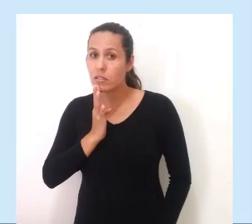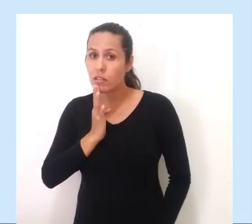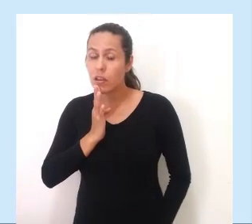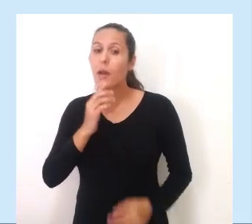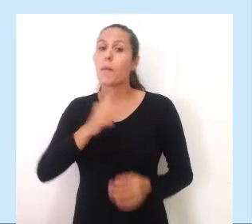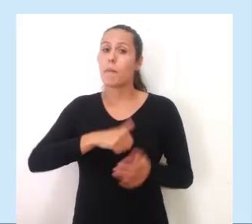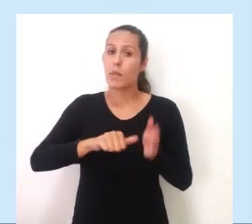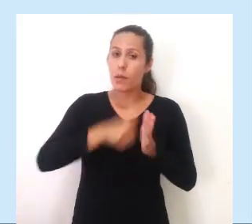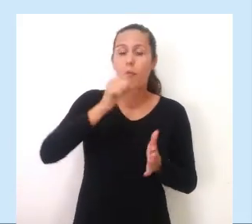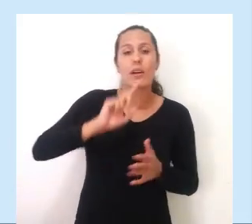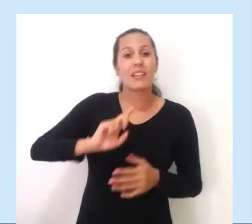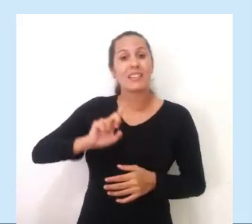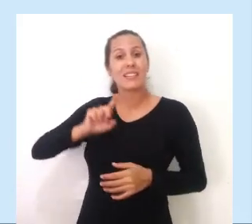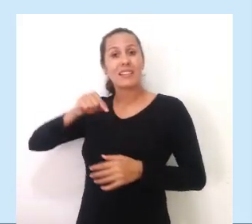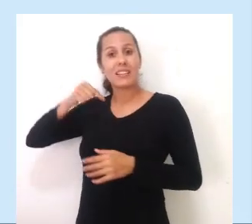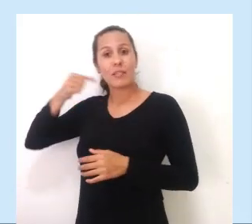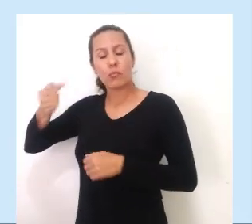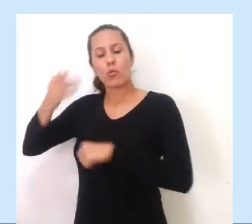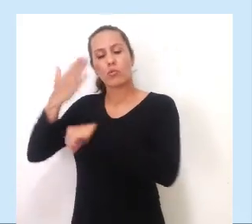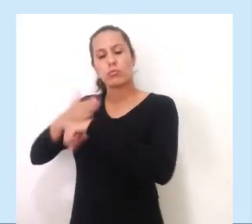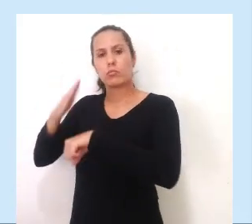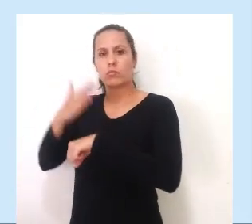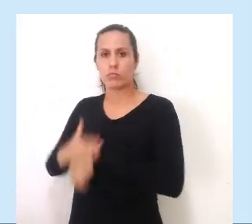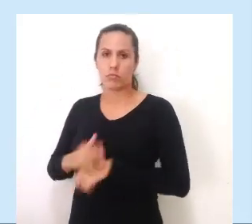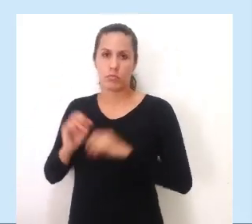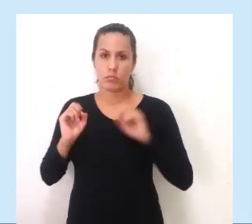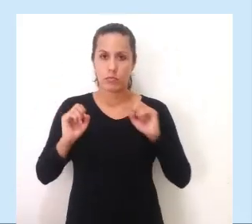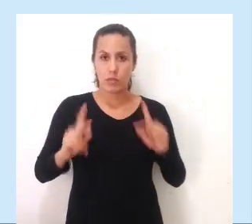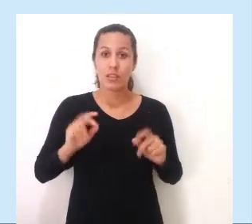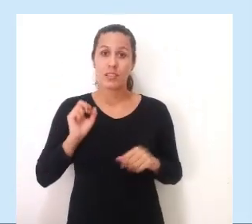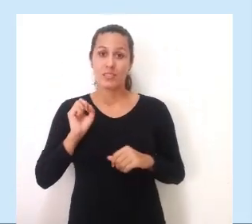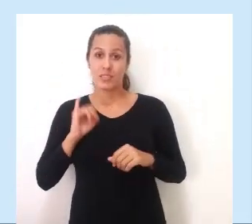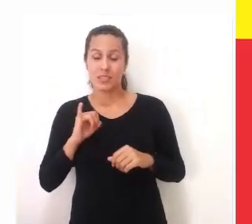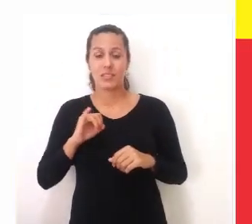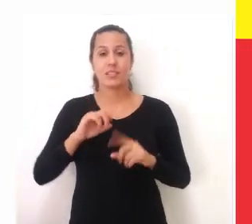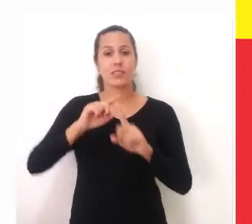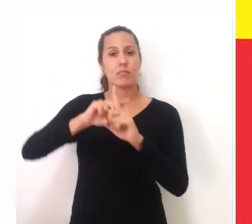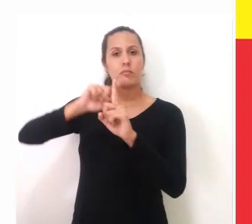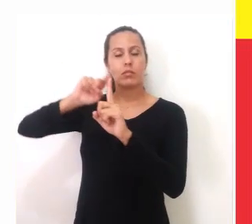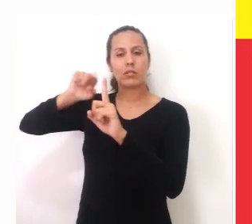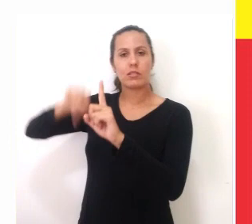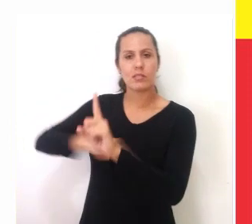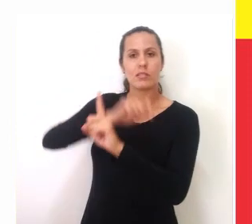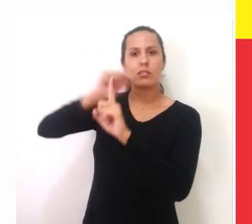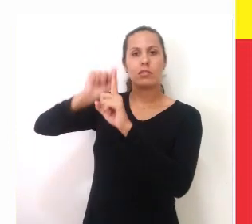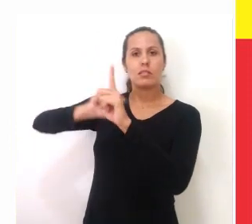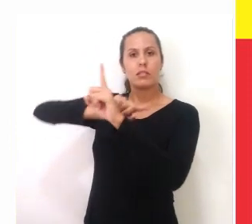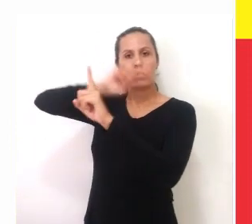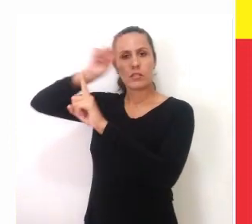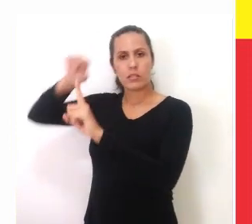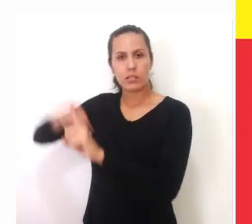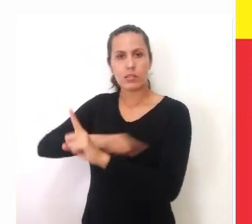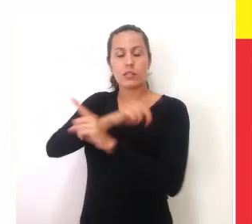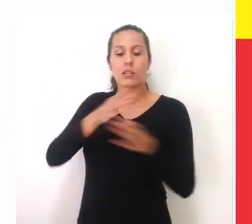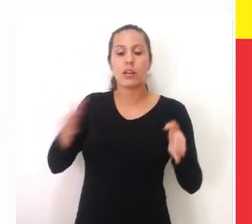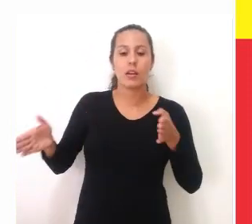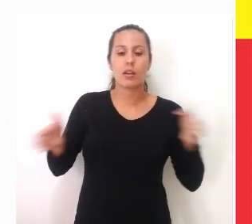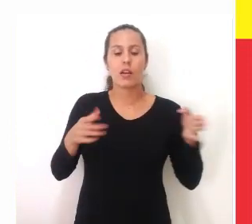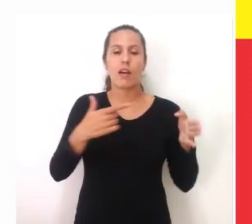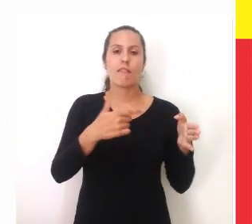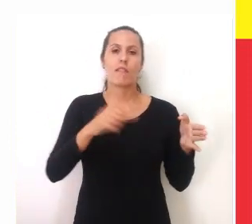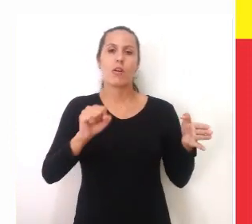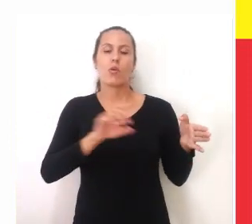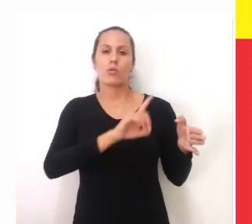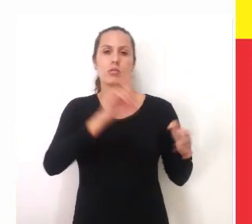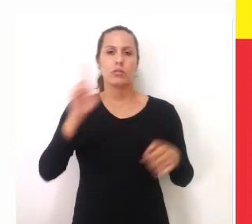para depois praticar, ok? Então, se é ciclo menstrual, o intervalo médio é de 20